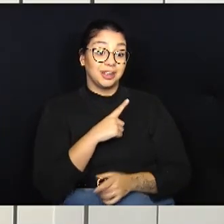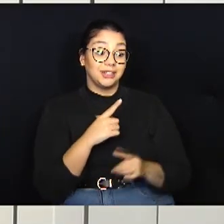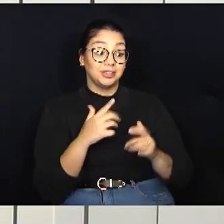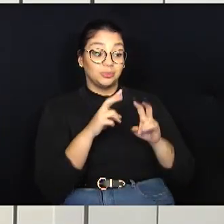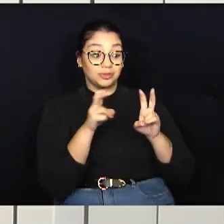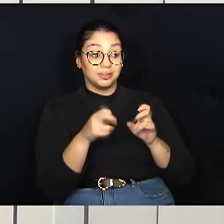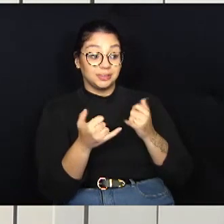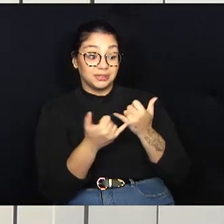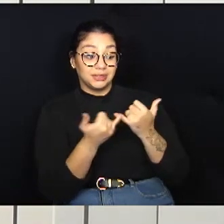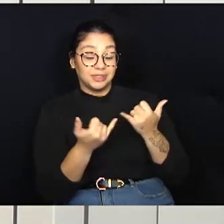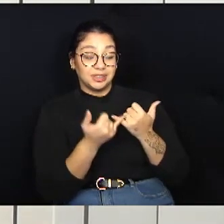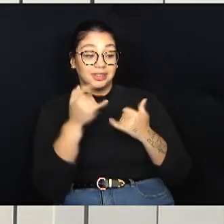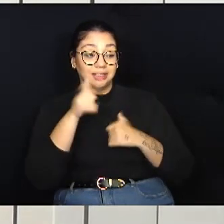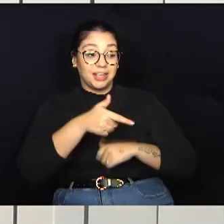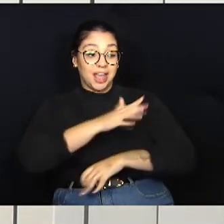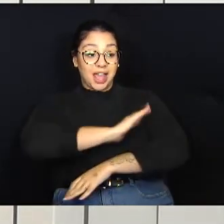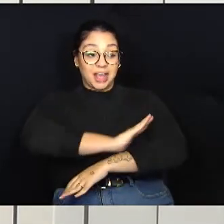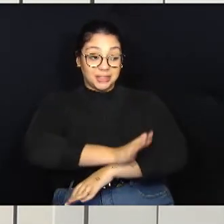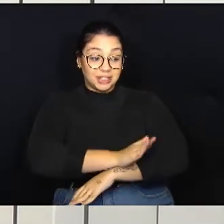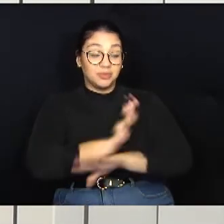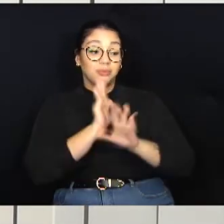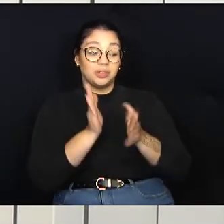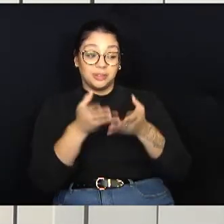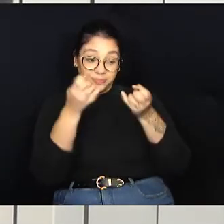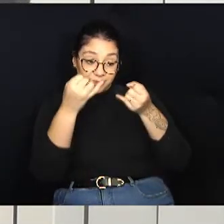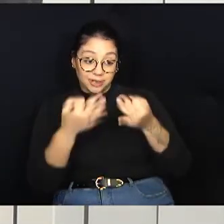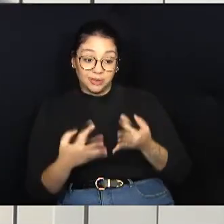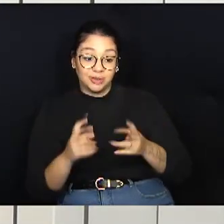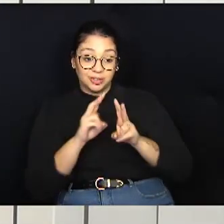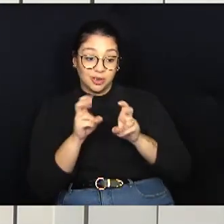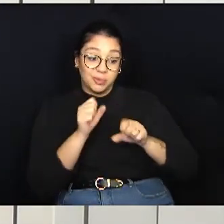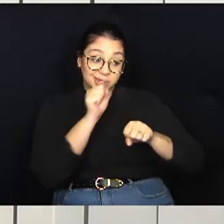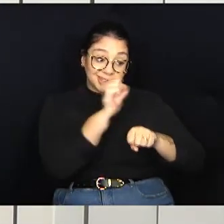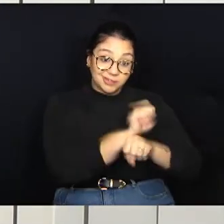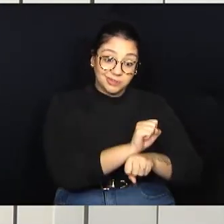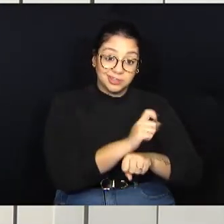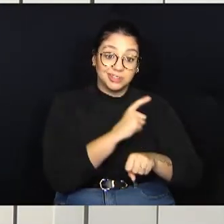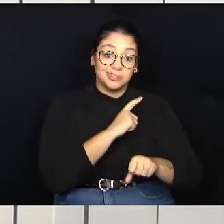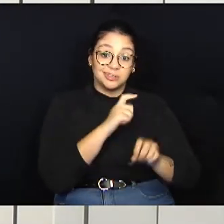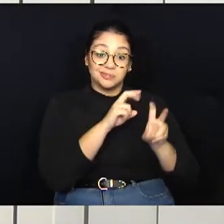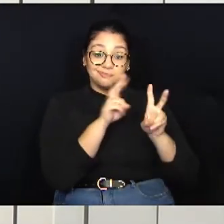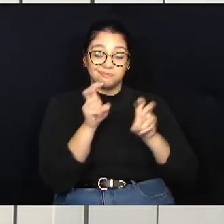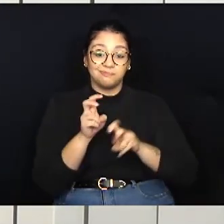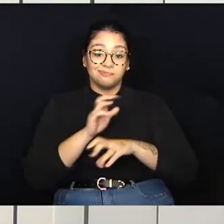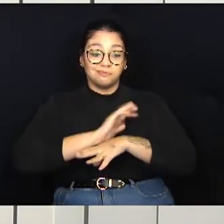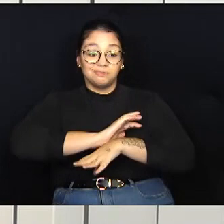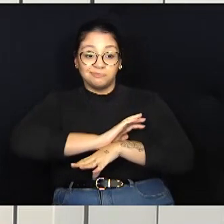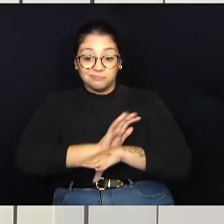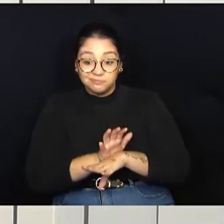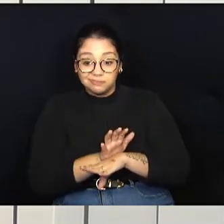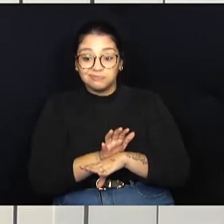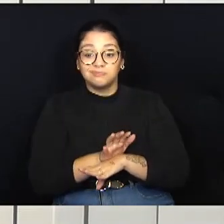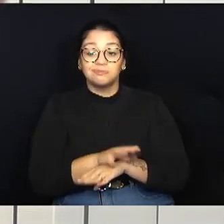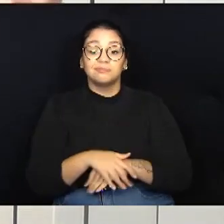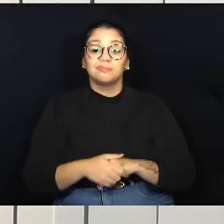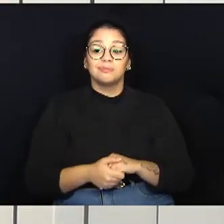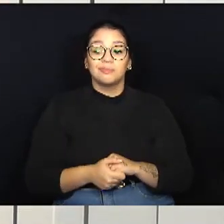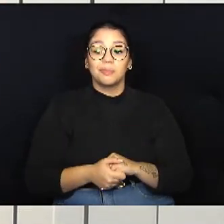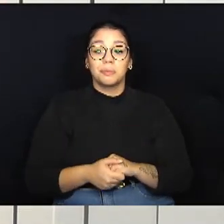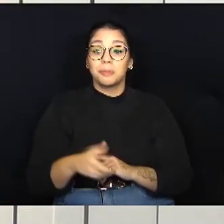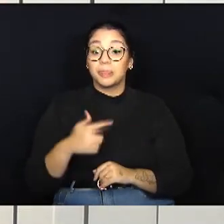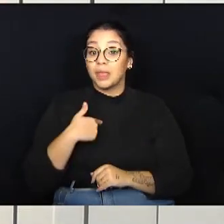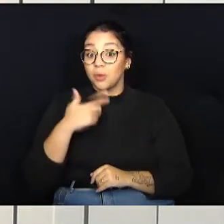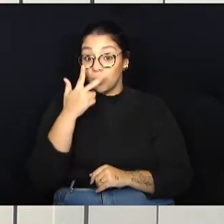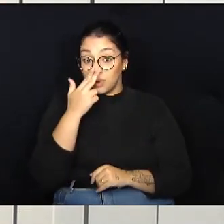questão do racismo, né? Você já citou aqui a questão de escravidão, a gente vai para um assunto que é relacionado, que é a questão do racismo. Acho que todo